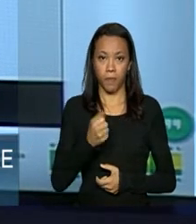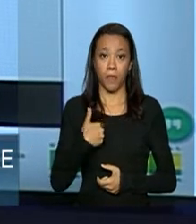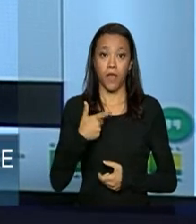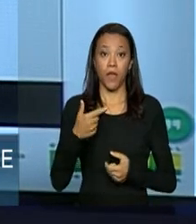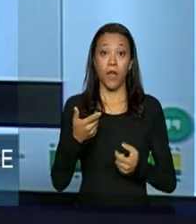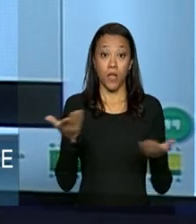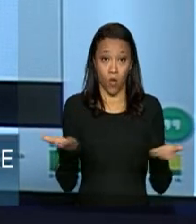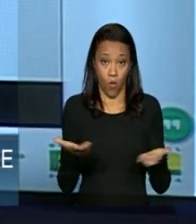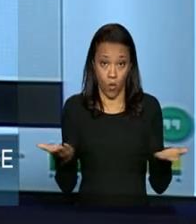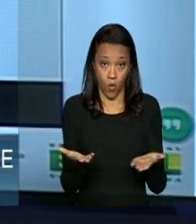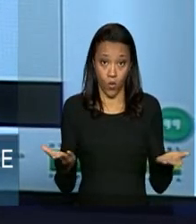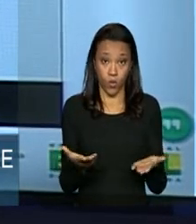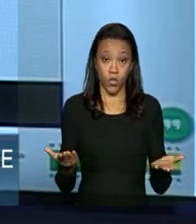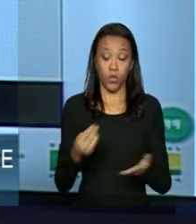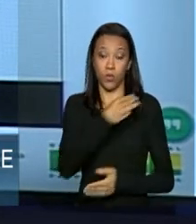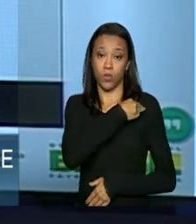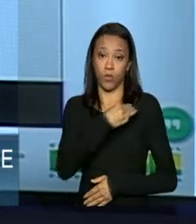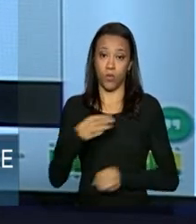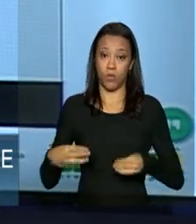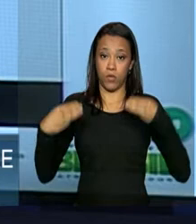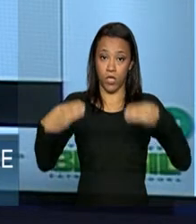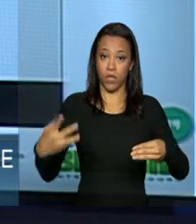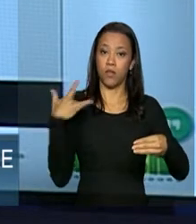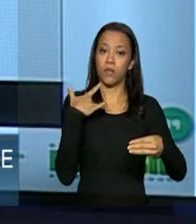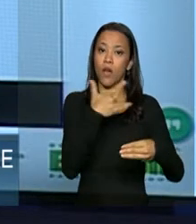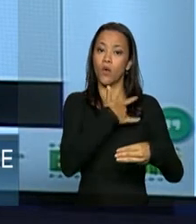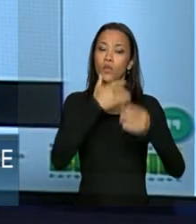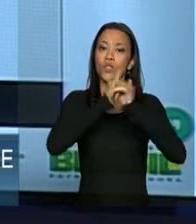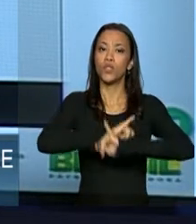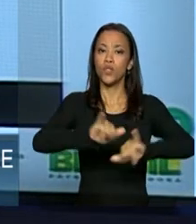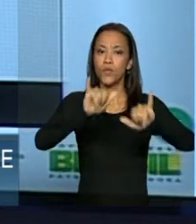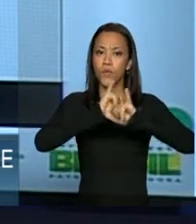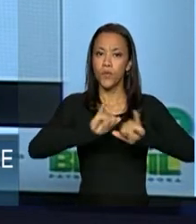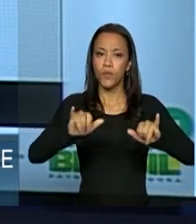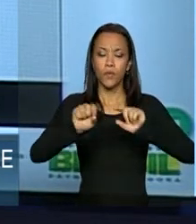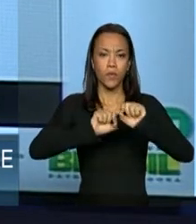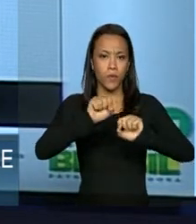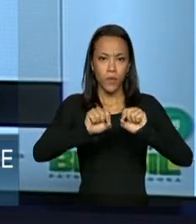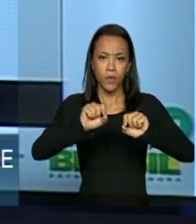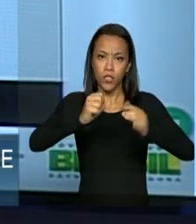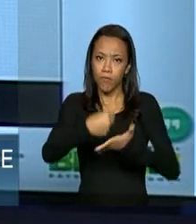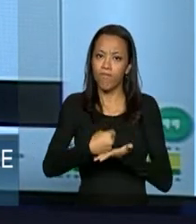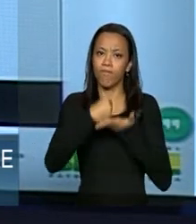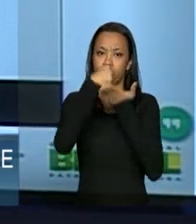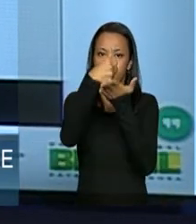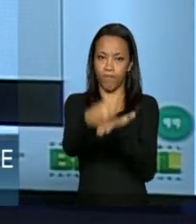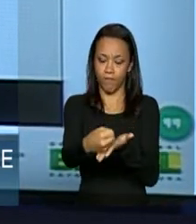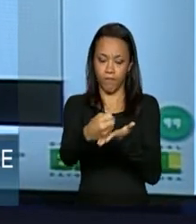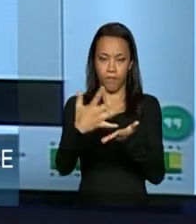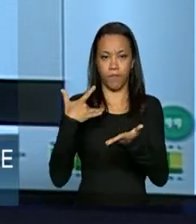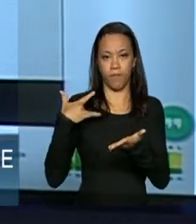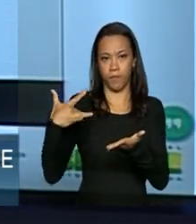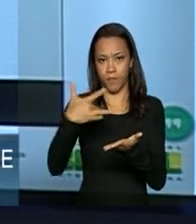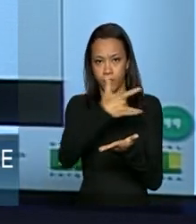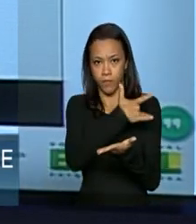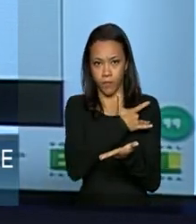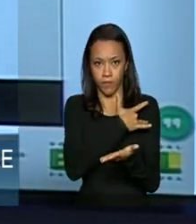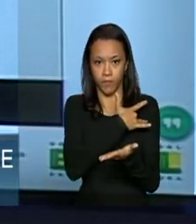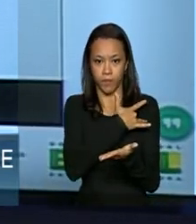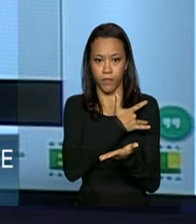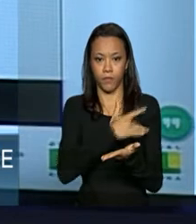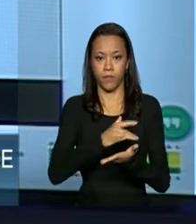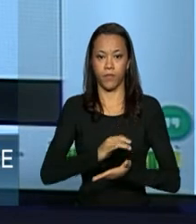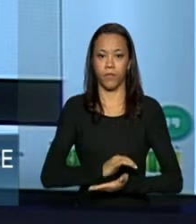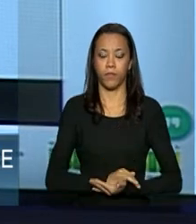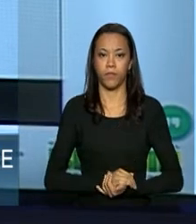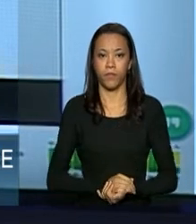O Ministério da Saúde divulga agora a campanha de promoção da saúde. As cores básicas